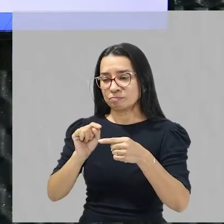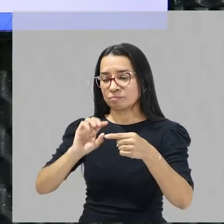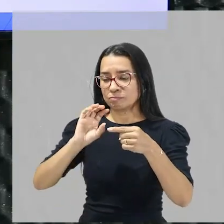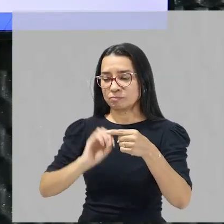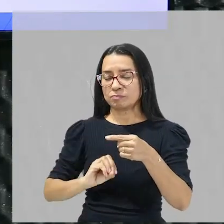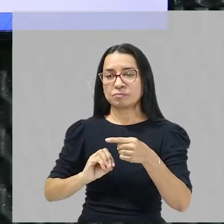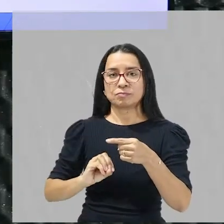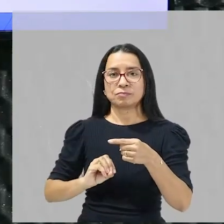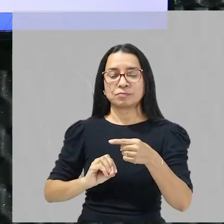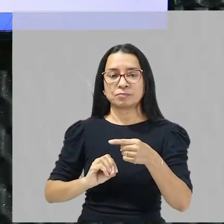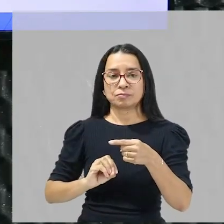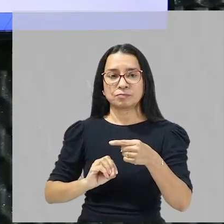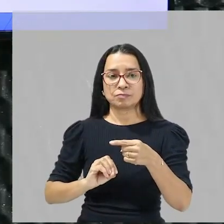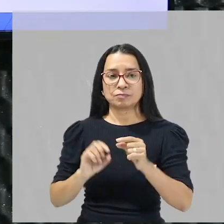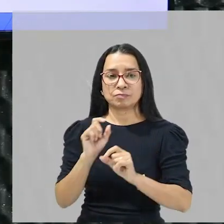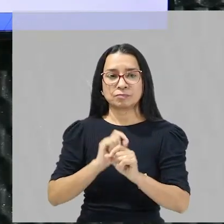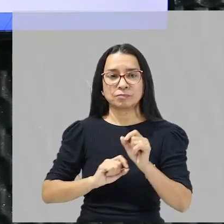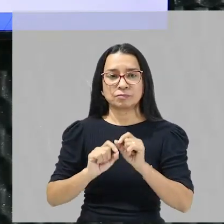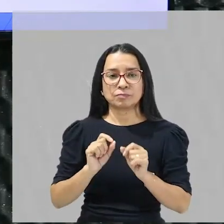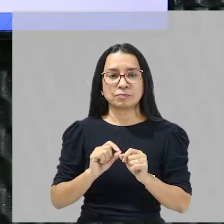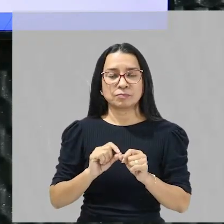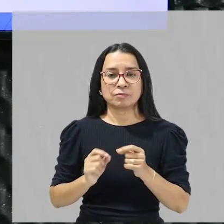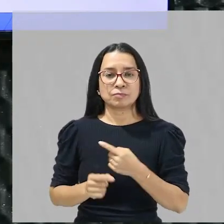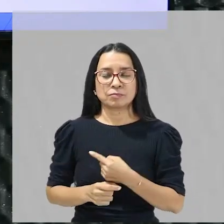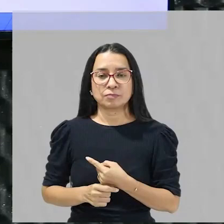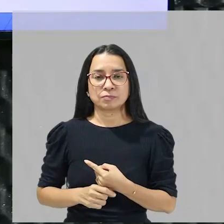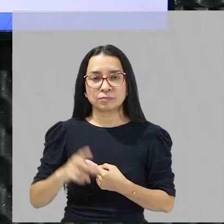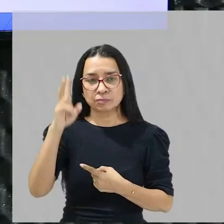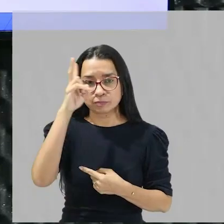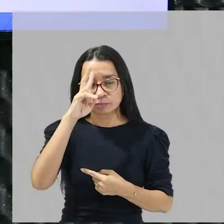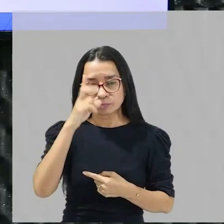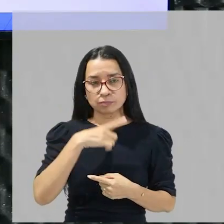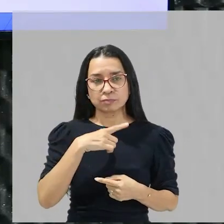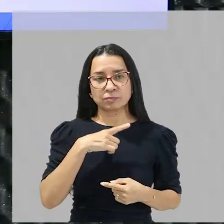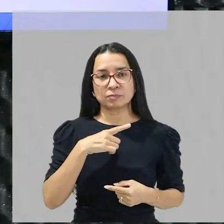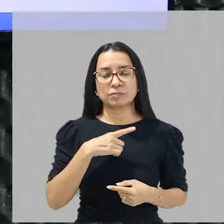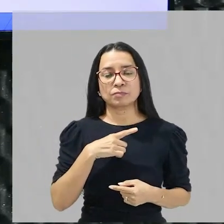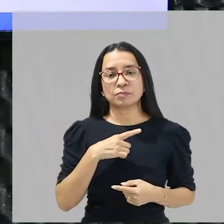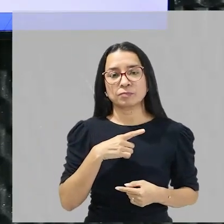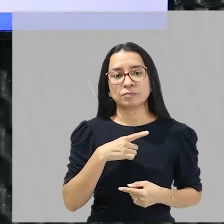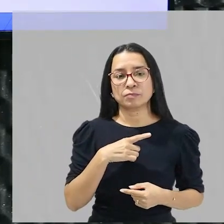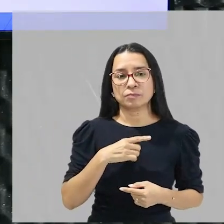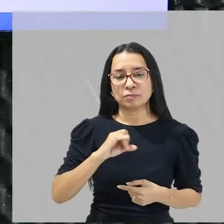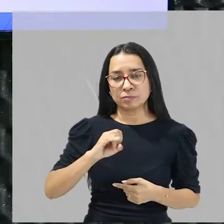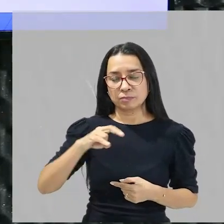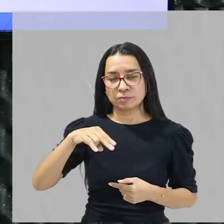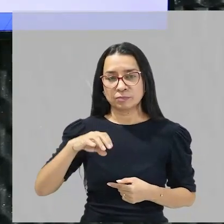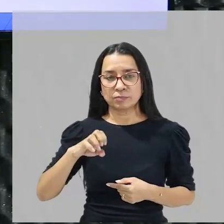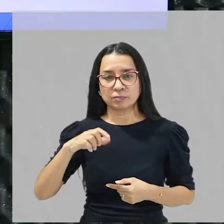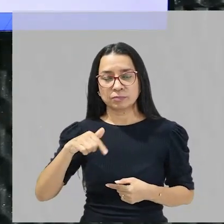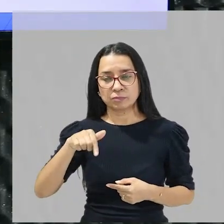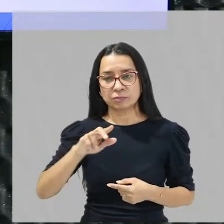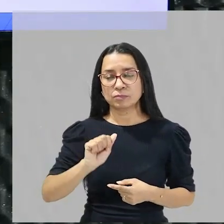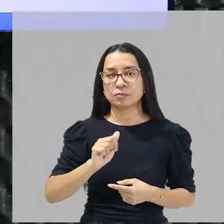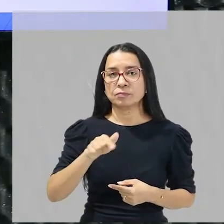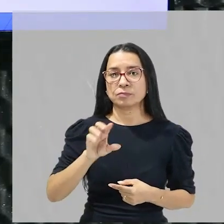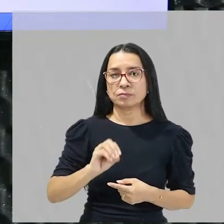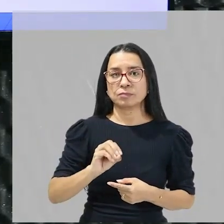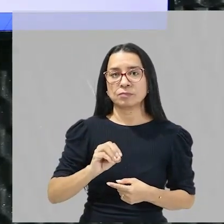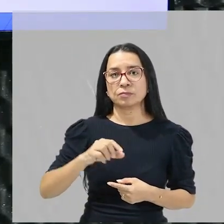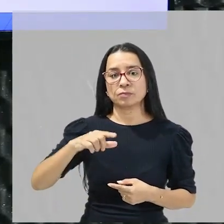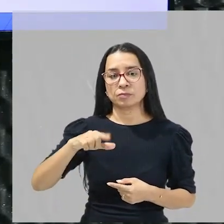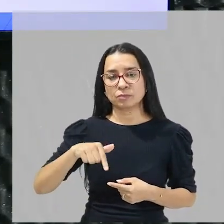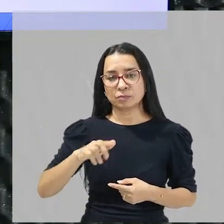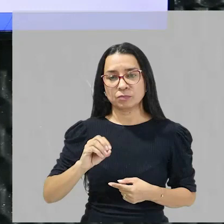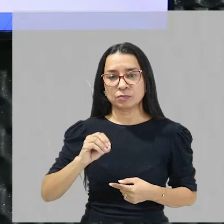zero, tá? E isso vai impactar onde? Lembra que eu tenho uma inequação quociente, tá? Nesse